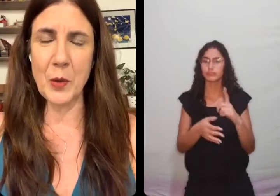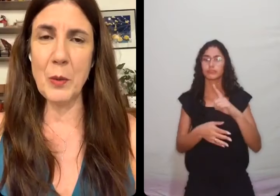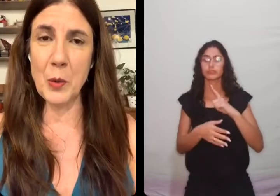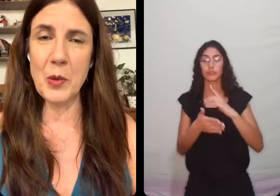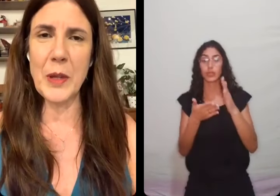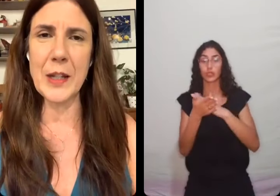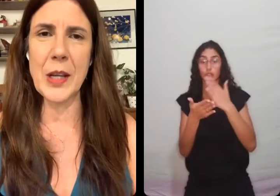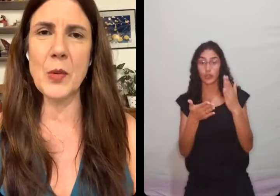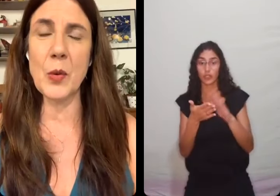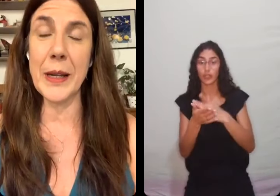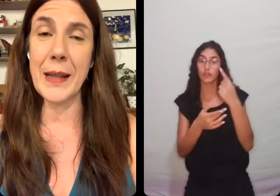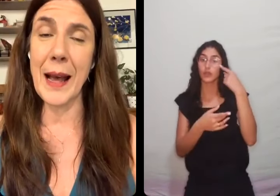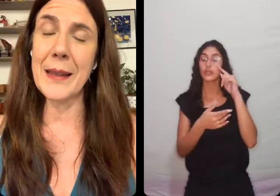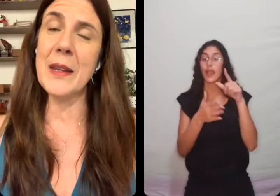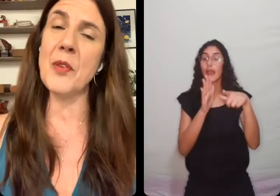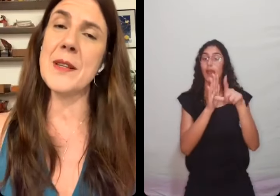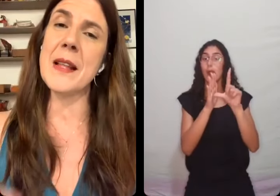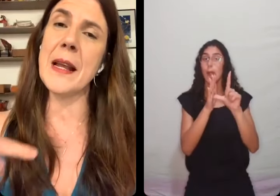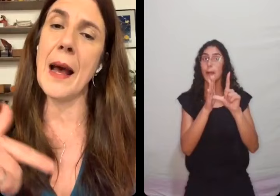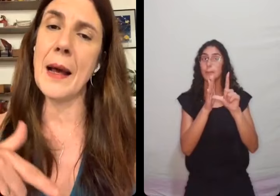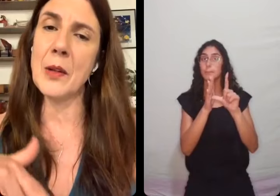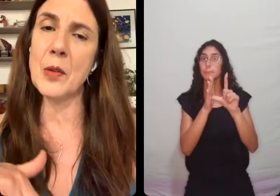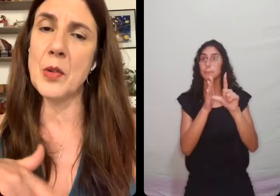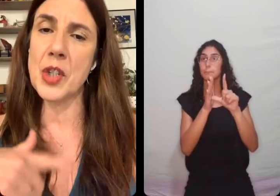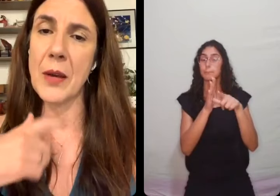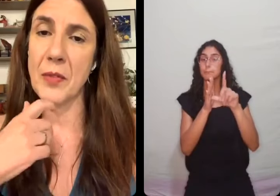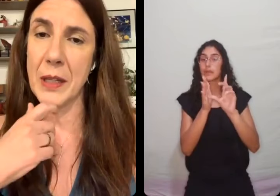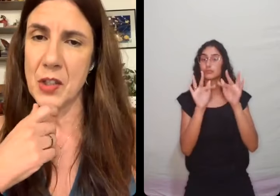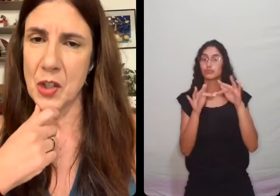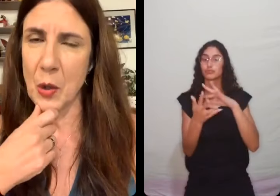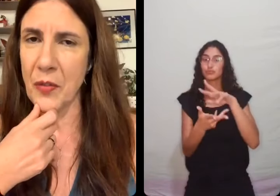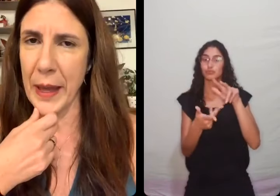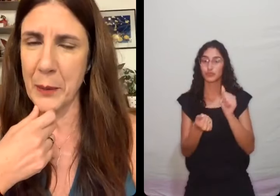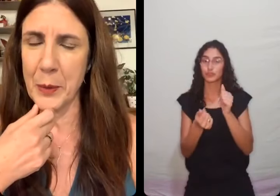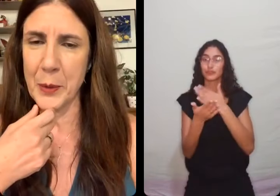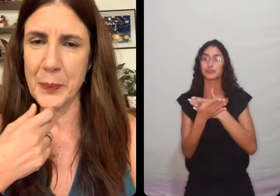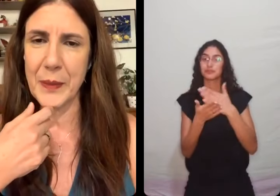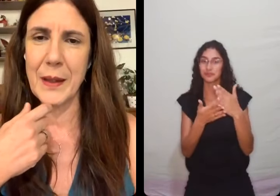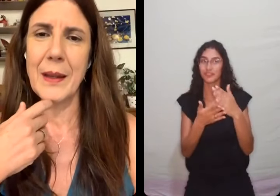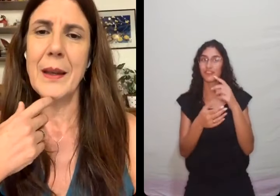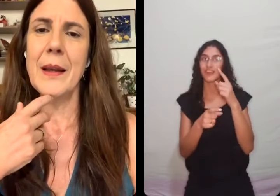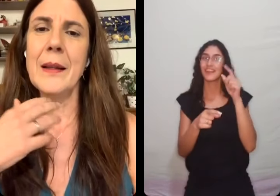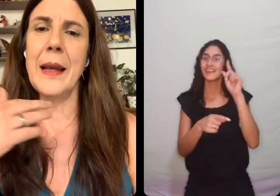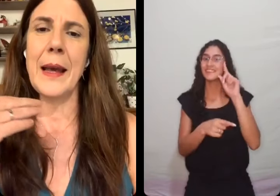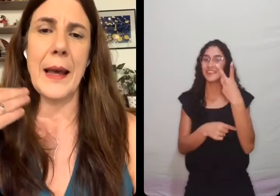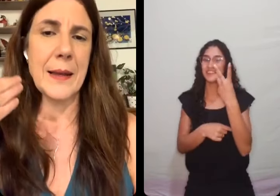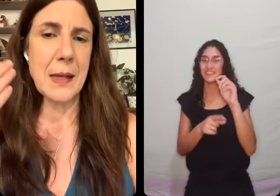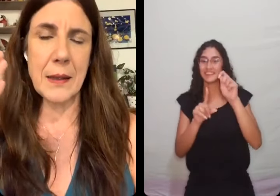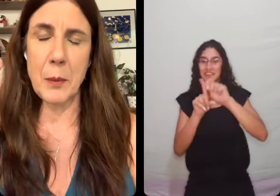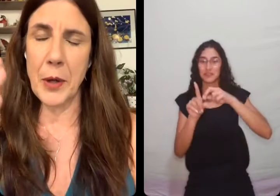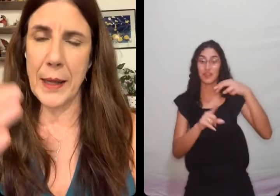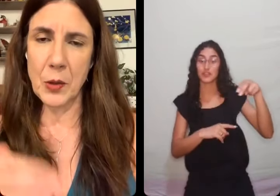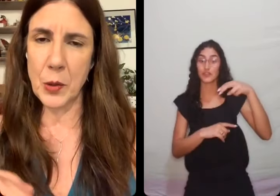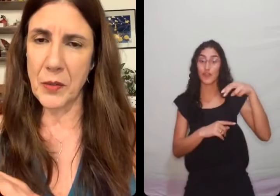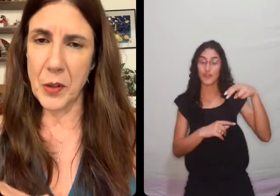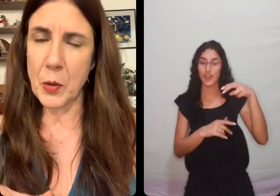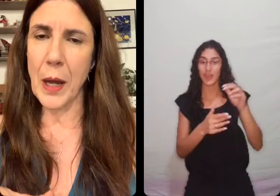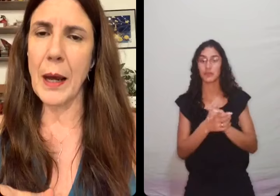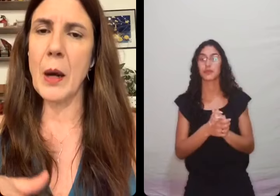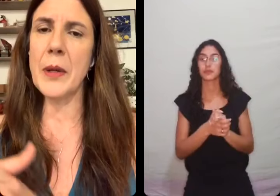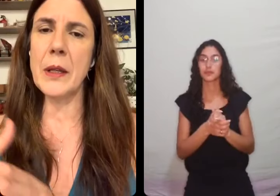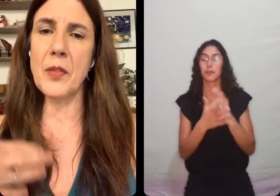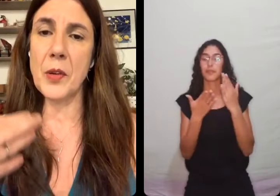Diário Fim do Mundo, né? De Ailton Krenak. E foi estreado no dia 20 de novembro. Né? Essa temporada é toda